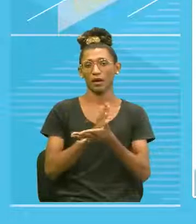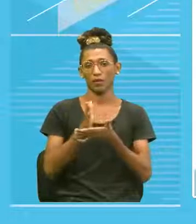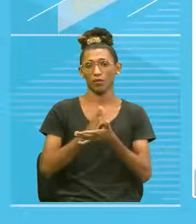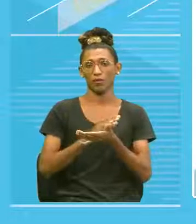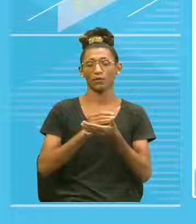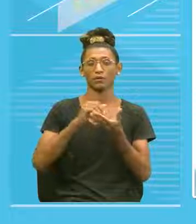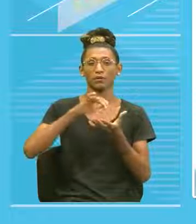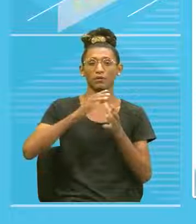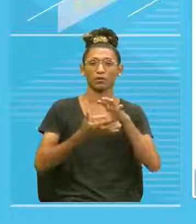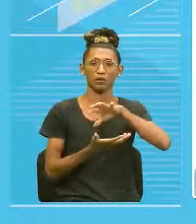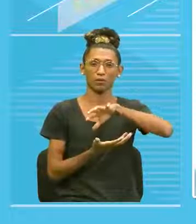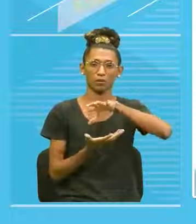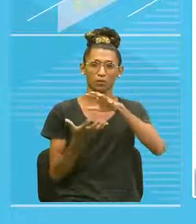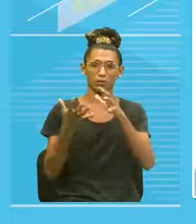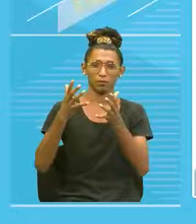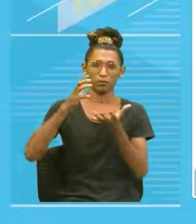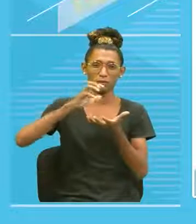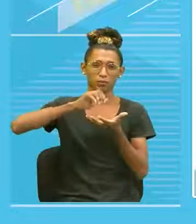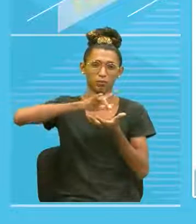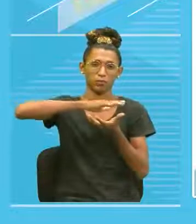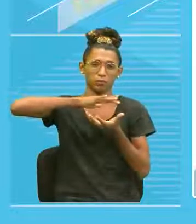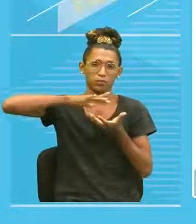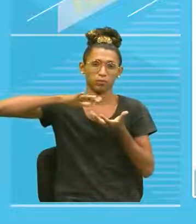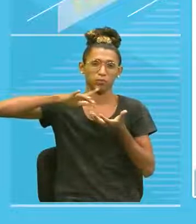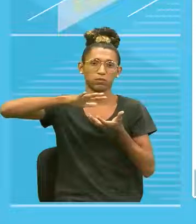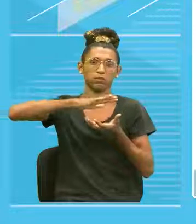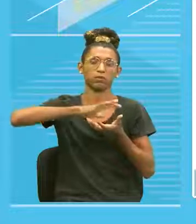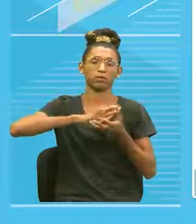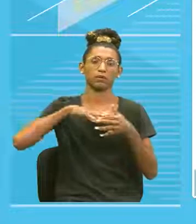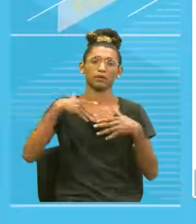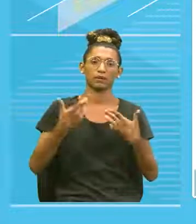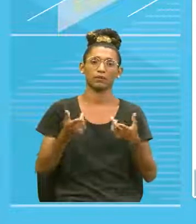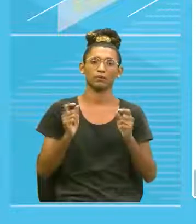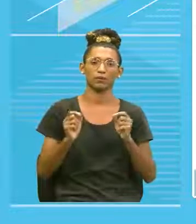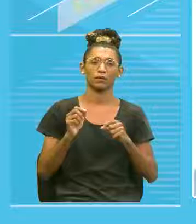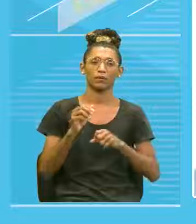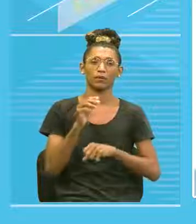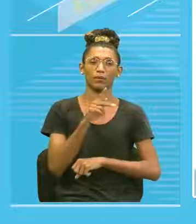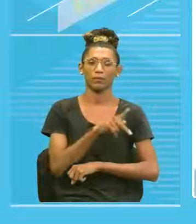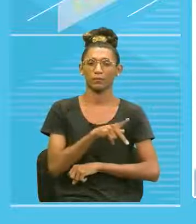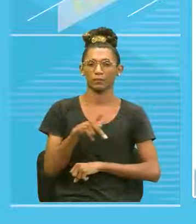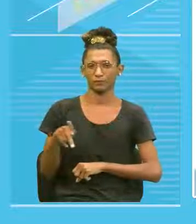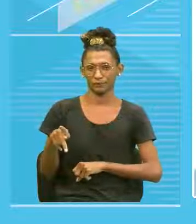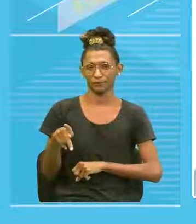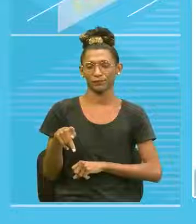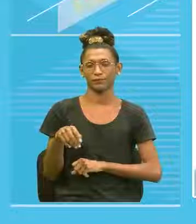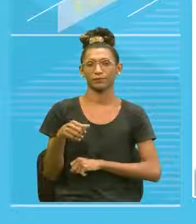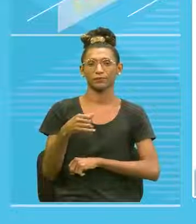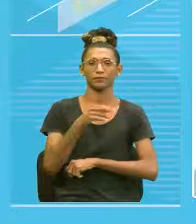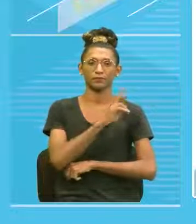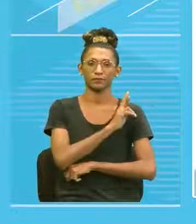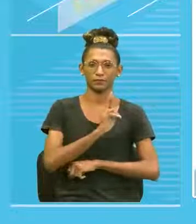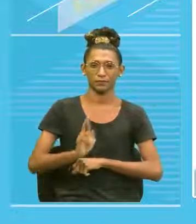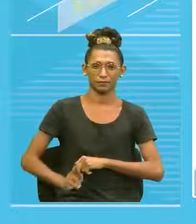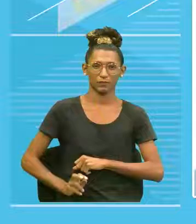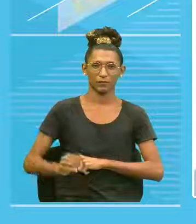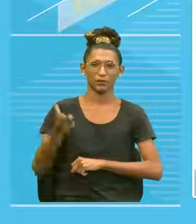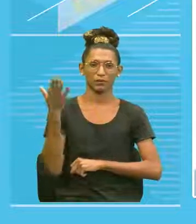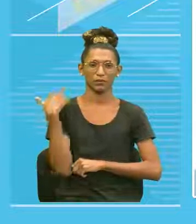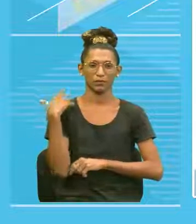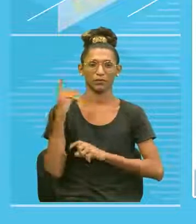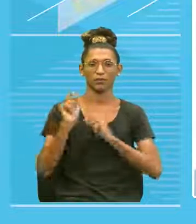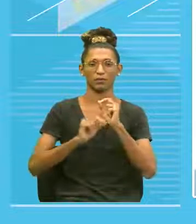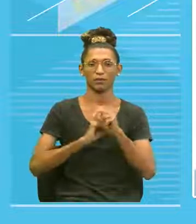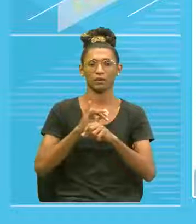biomassas e o então presidente da república na época Oi Ernesto